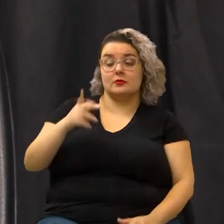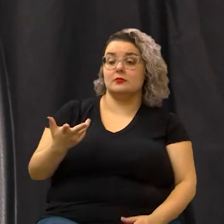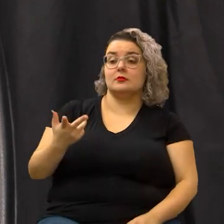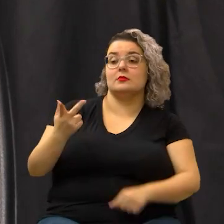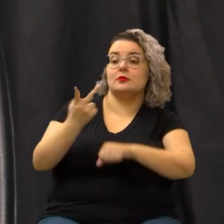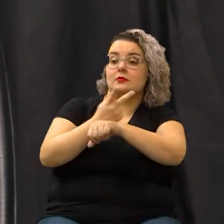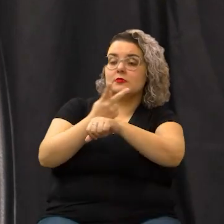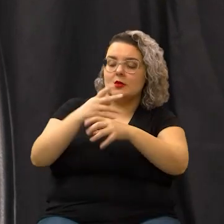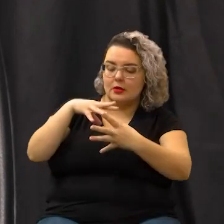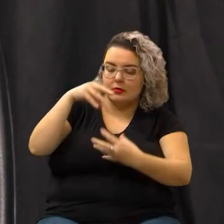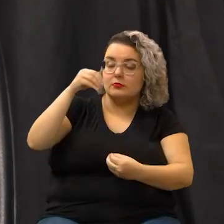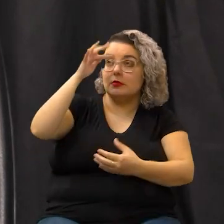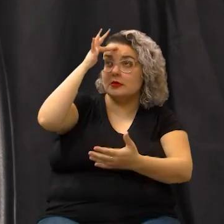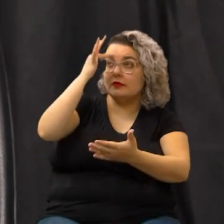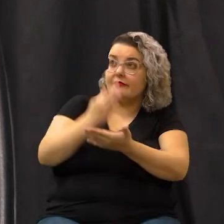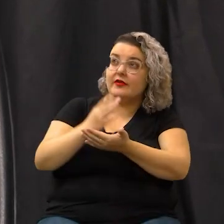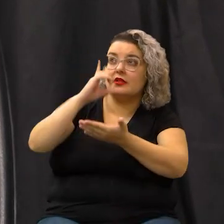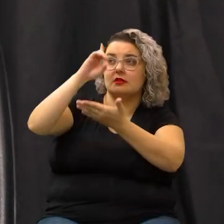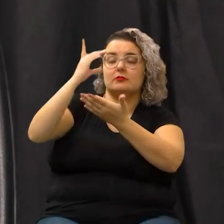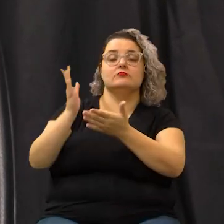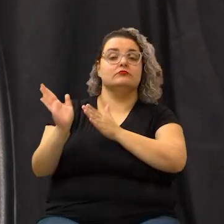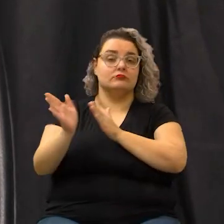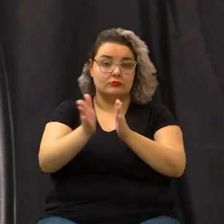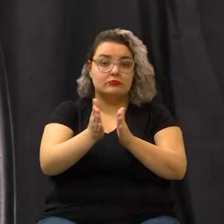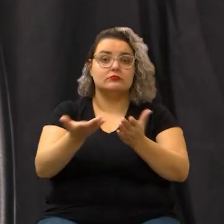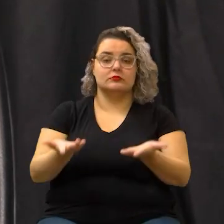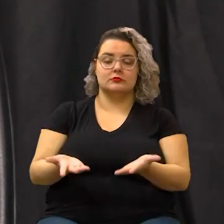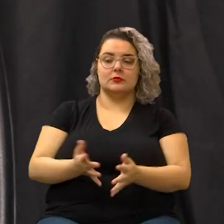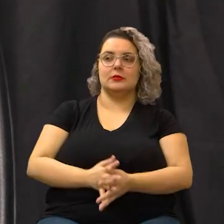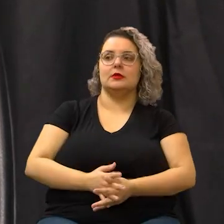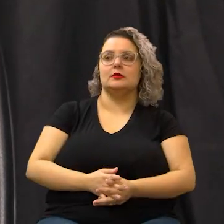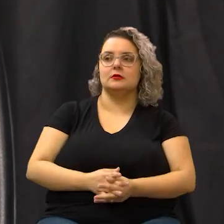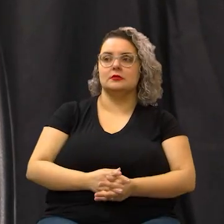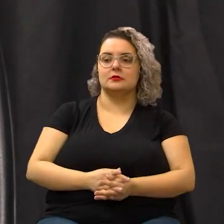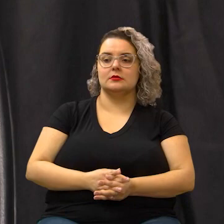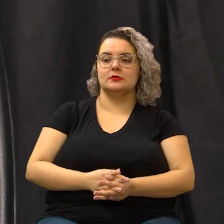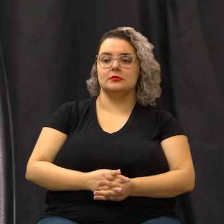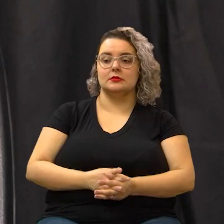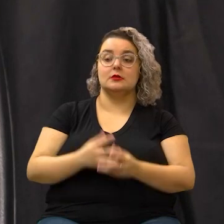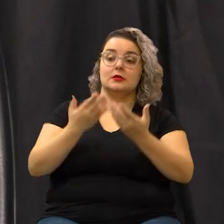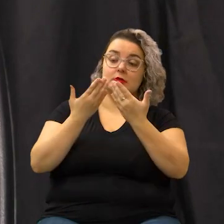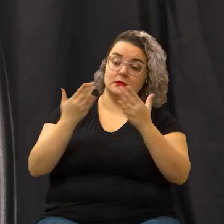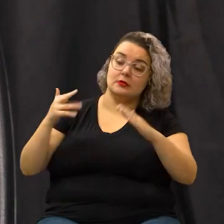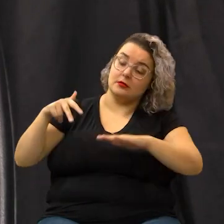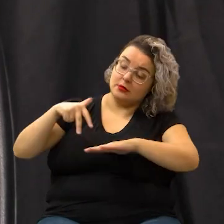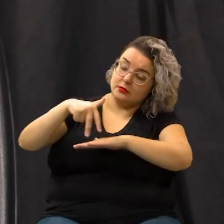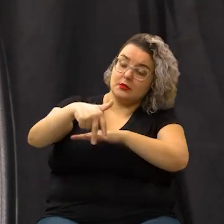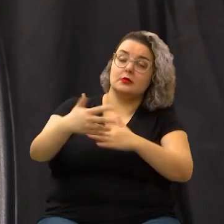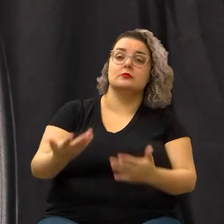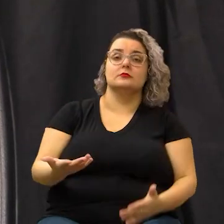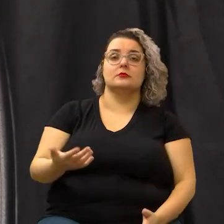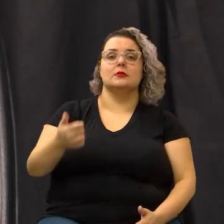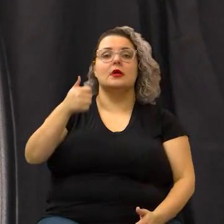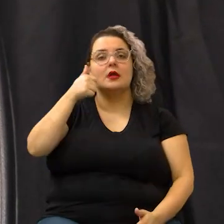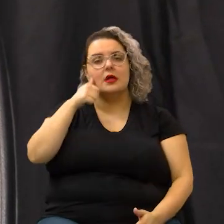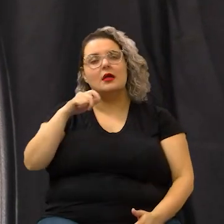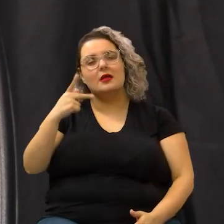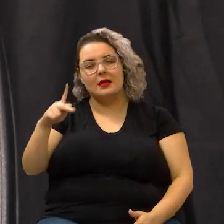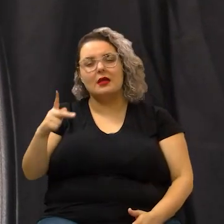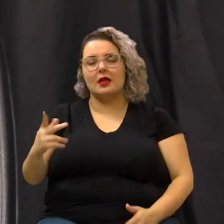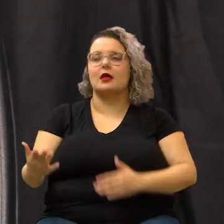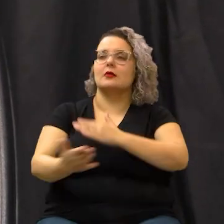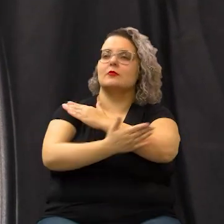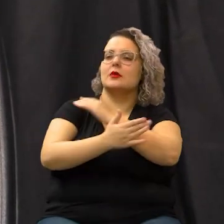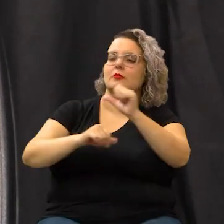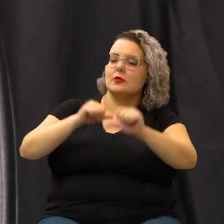não conseguia, eu busquei através da espiritualidade, da fé, um caminho, uma porta, né? E essa porta estava aberta e ela